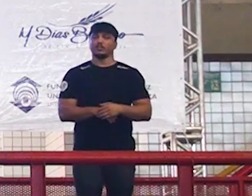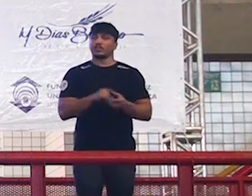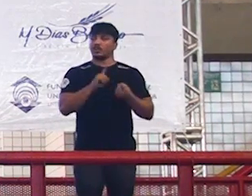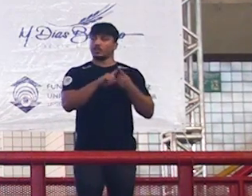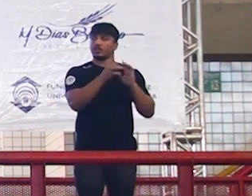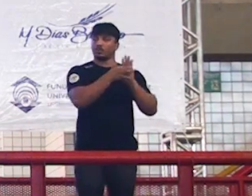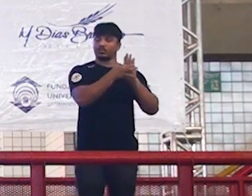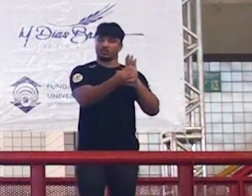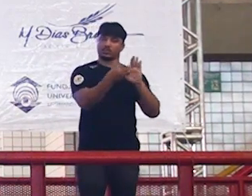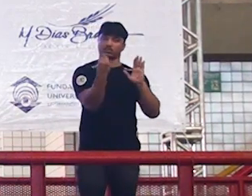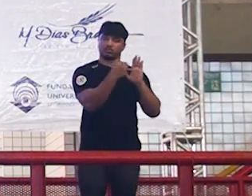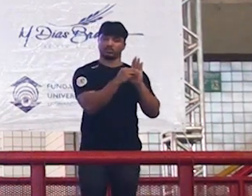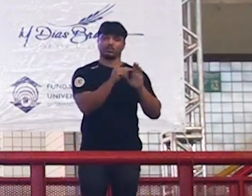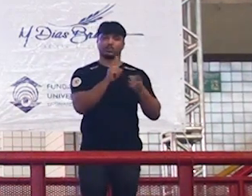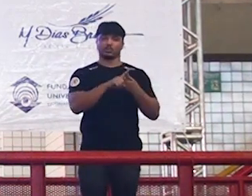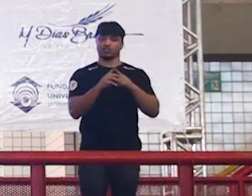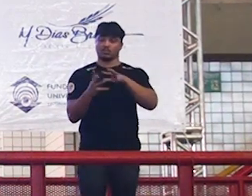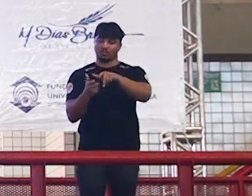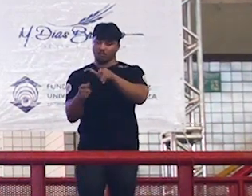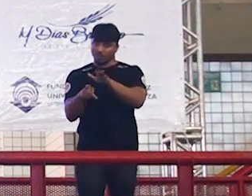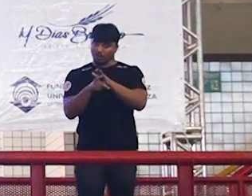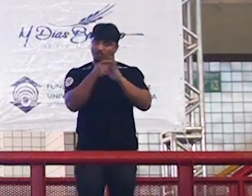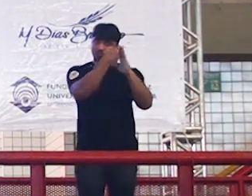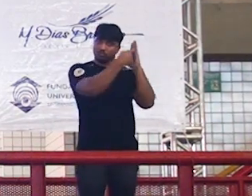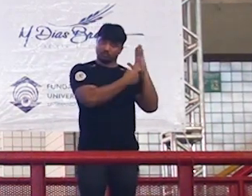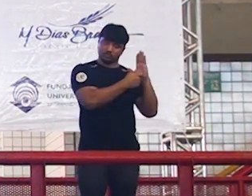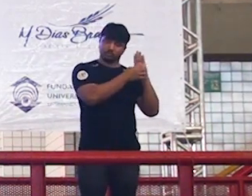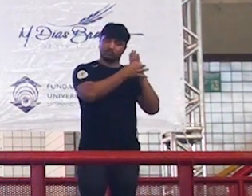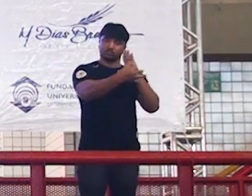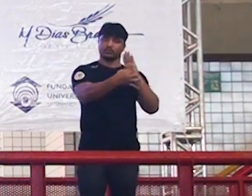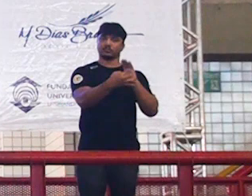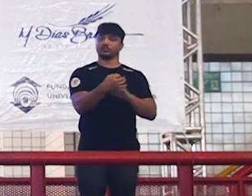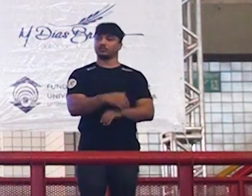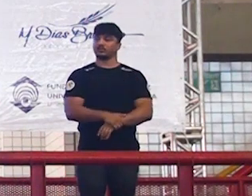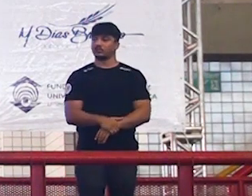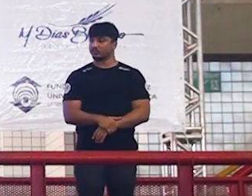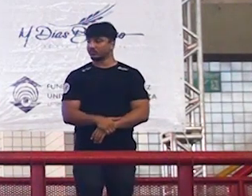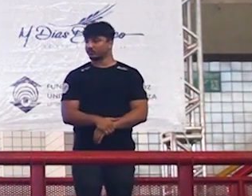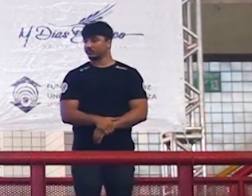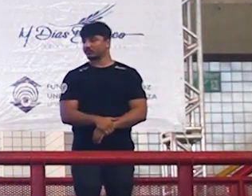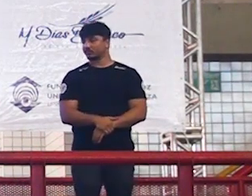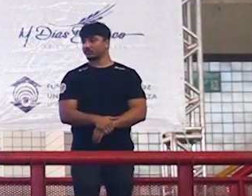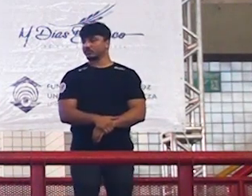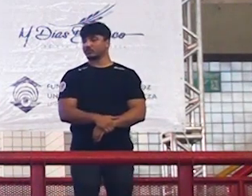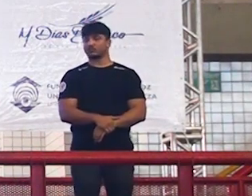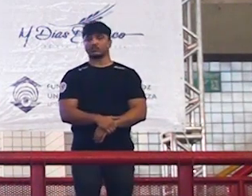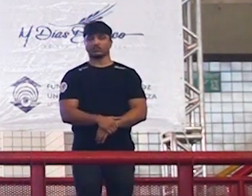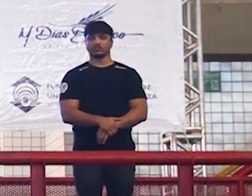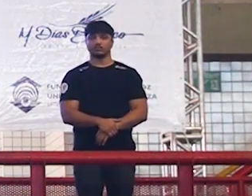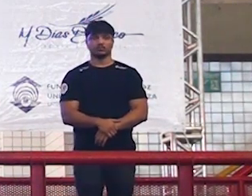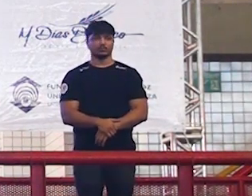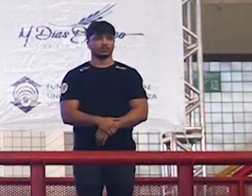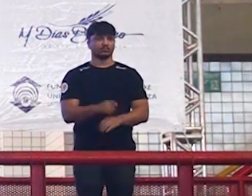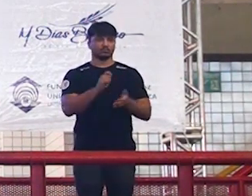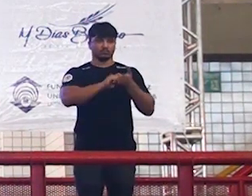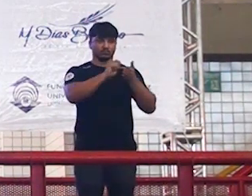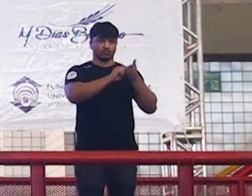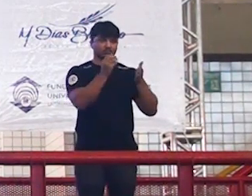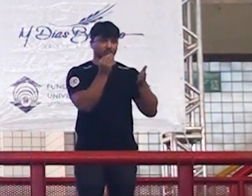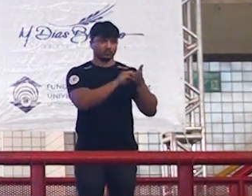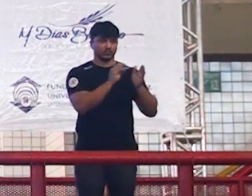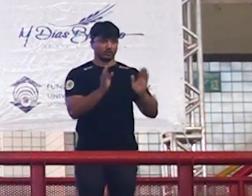Argumentar faz parte do mundo da dissertação argumentativa, tá bom? Vocês anotaram que estava em branco aí?